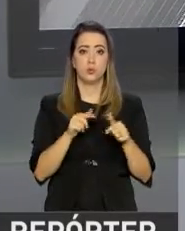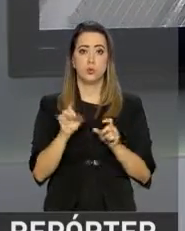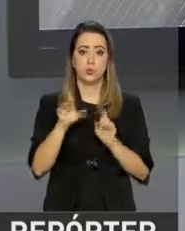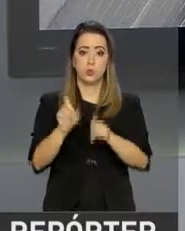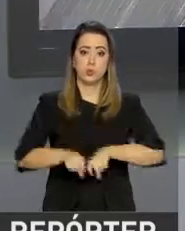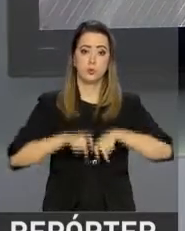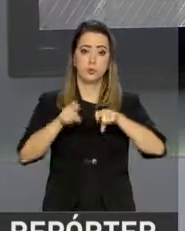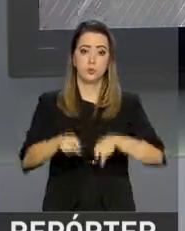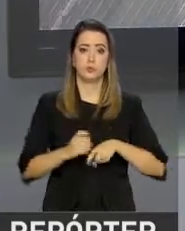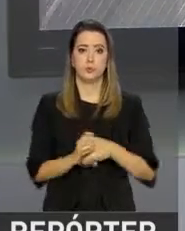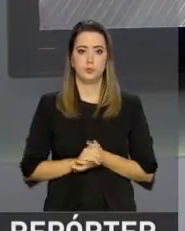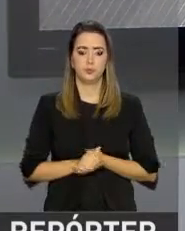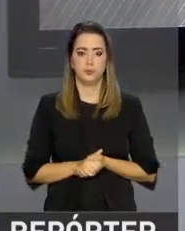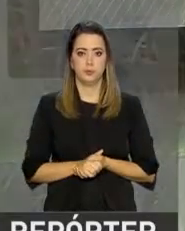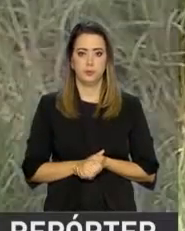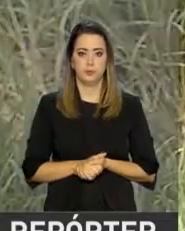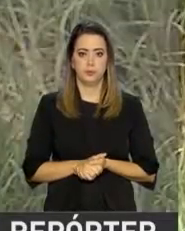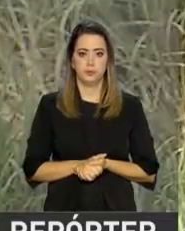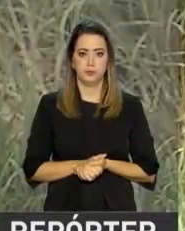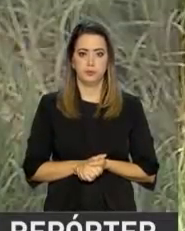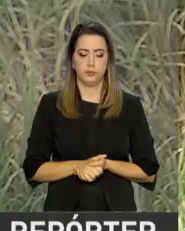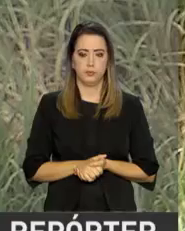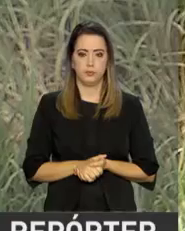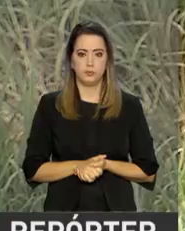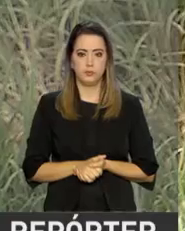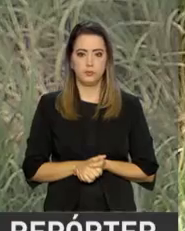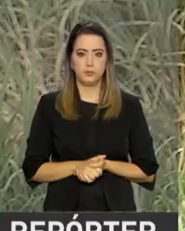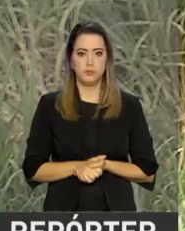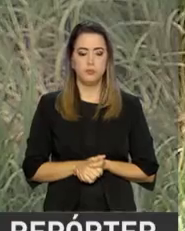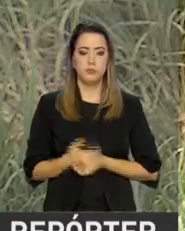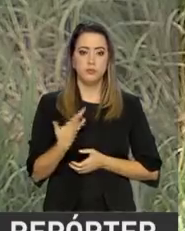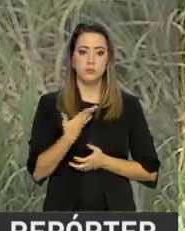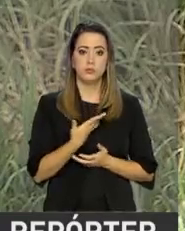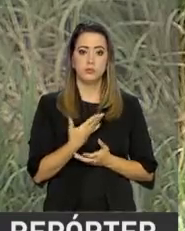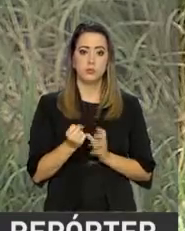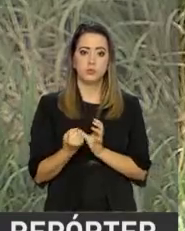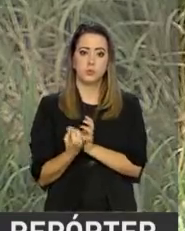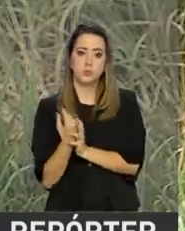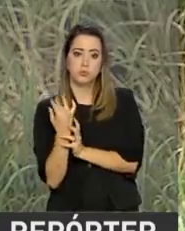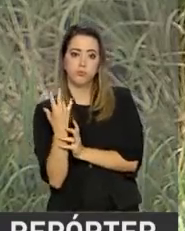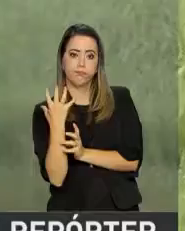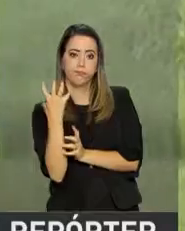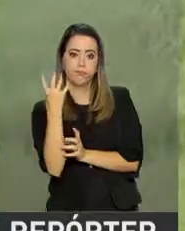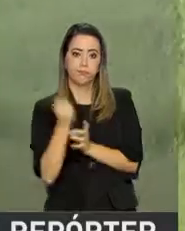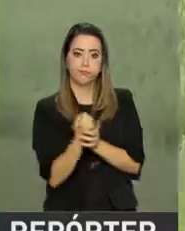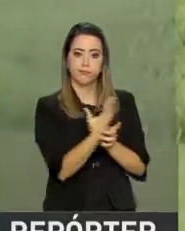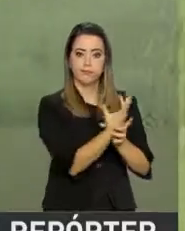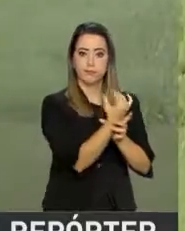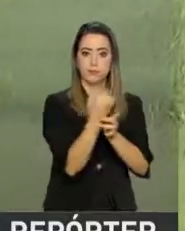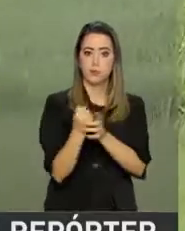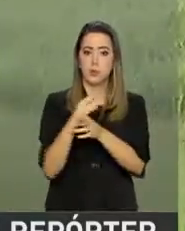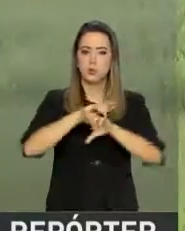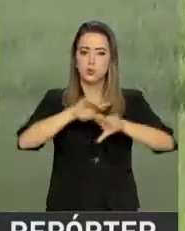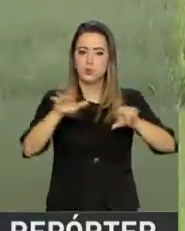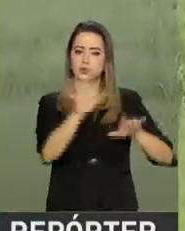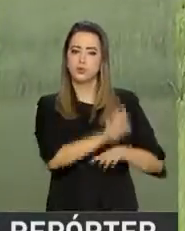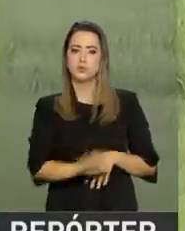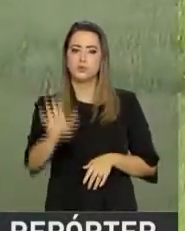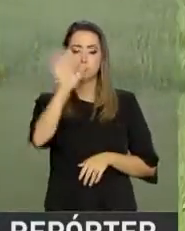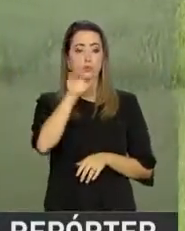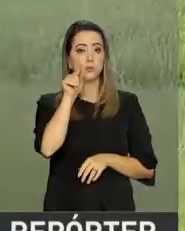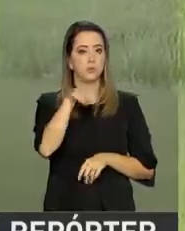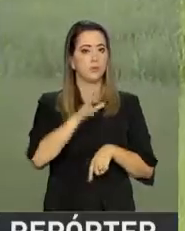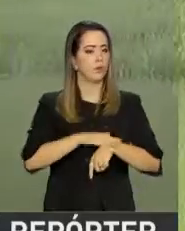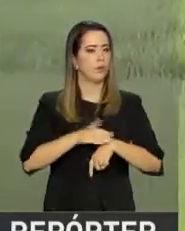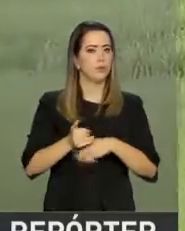do processo as plantações já se desenvolveram em boa parte do país tempo